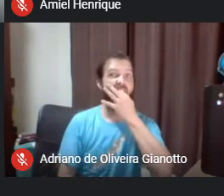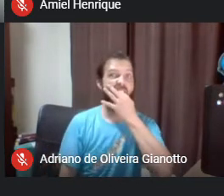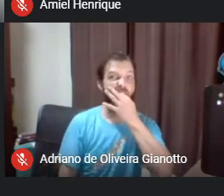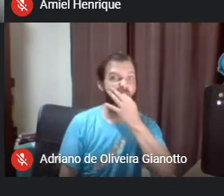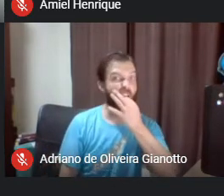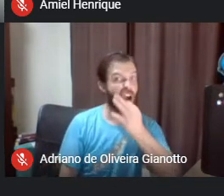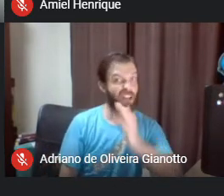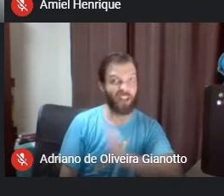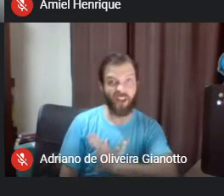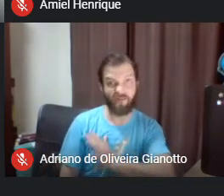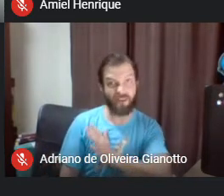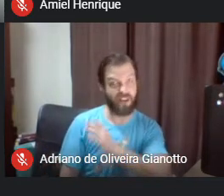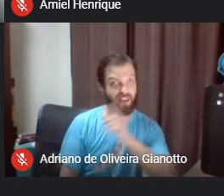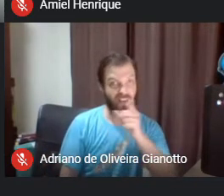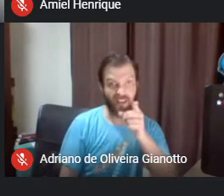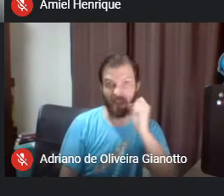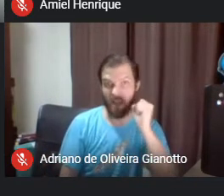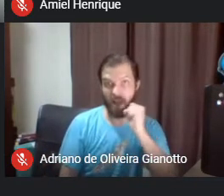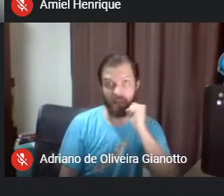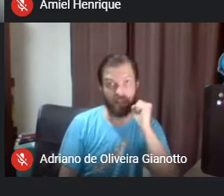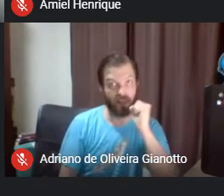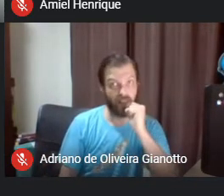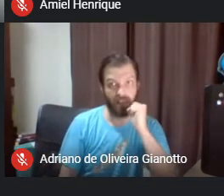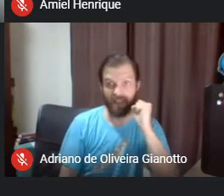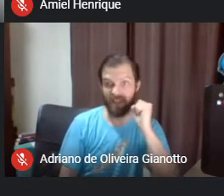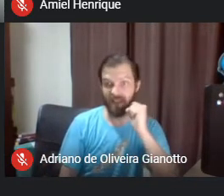Agora, olhem aí.